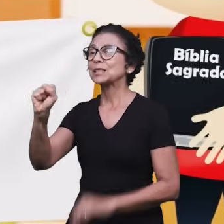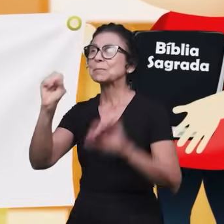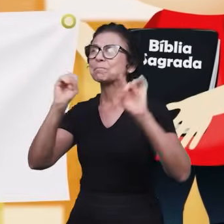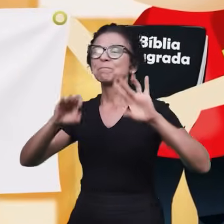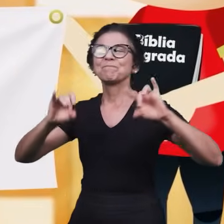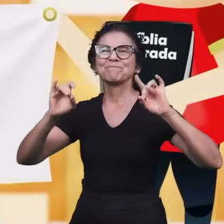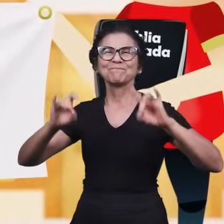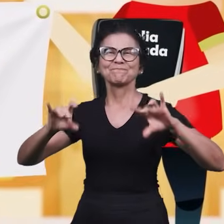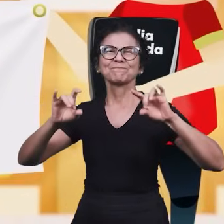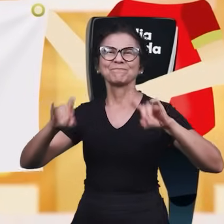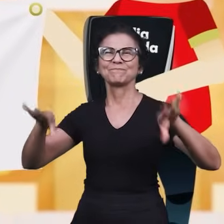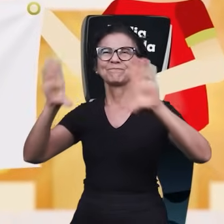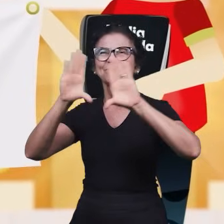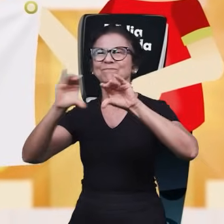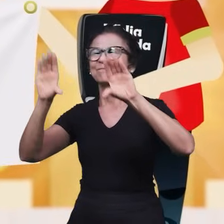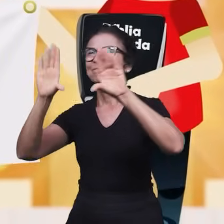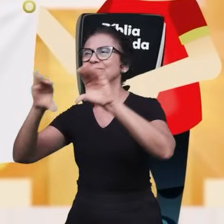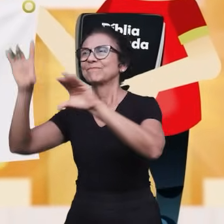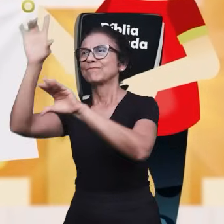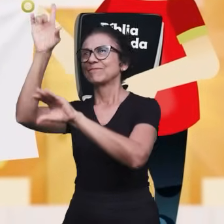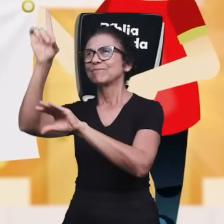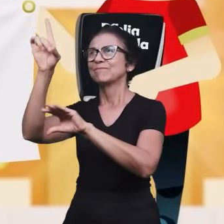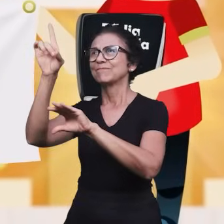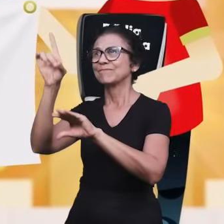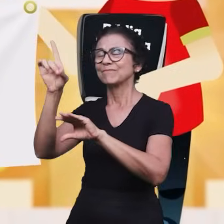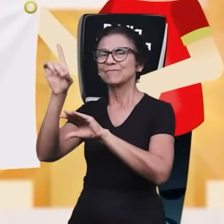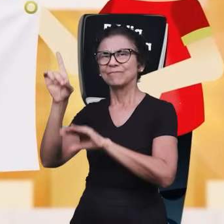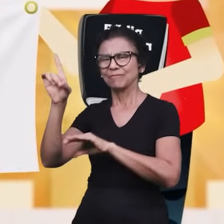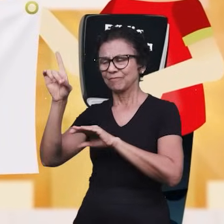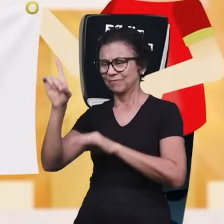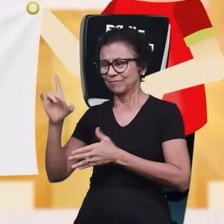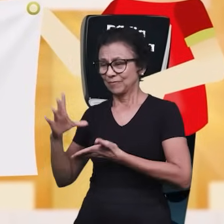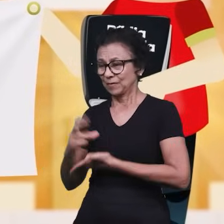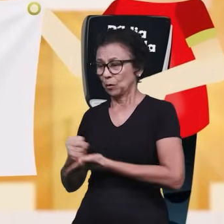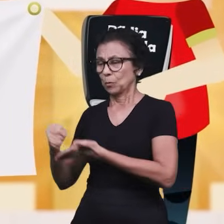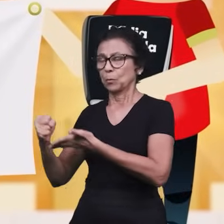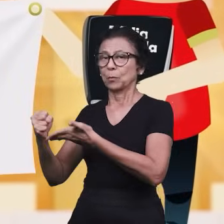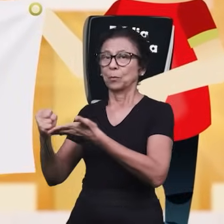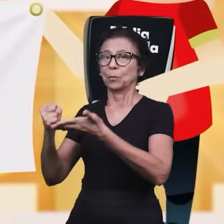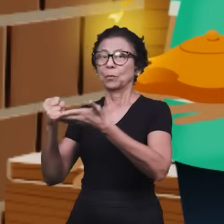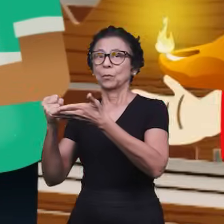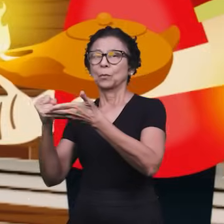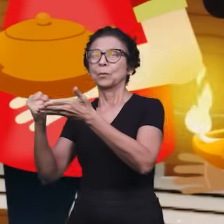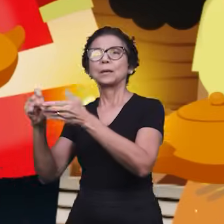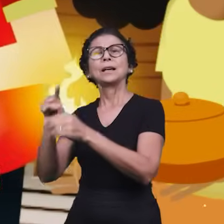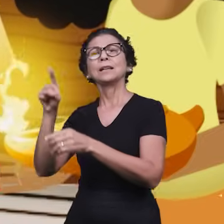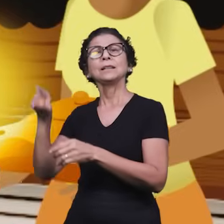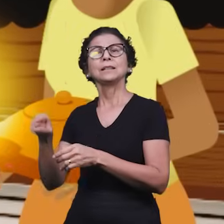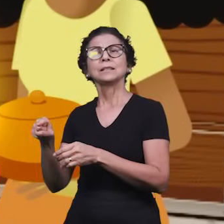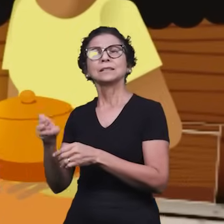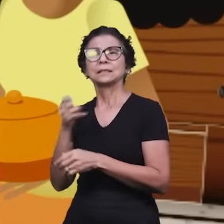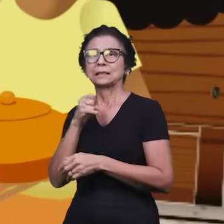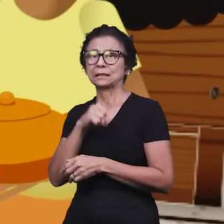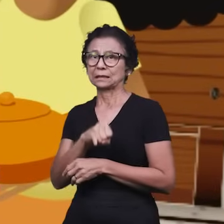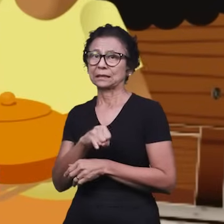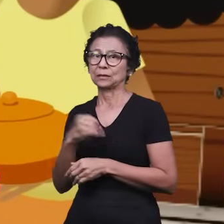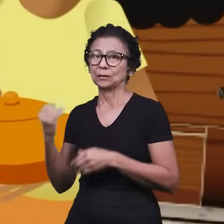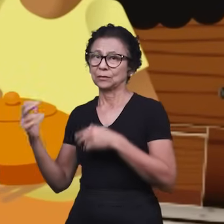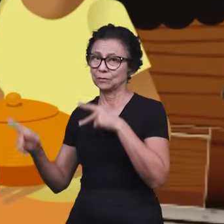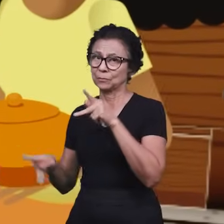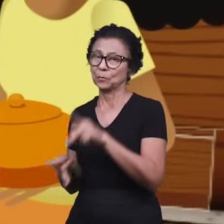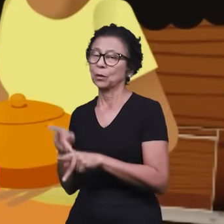Naquele grande dia subirá quem estiver na luz. Enche a candeia